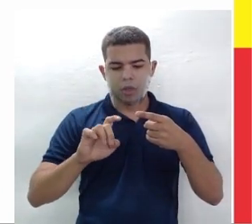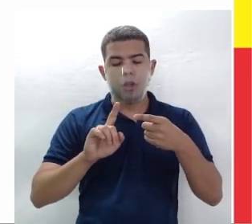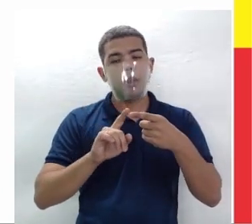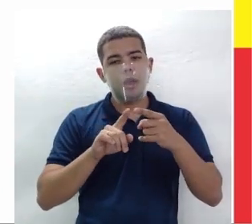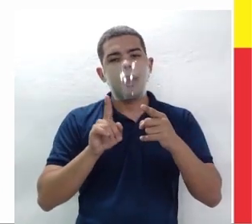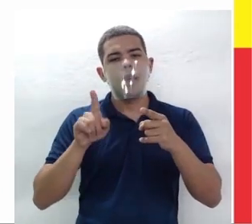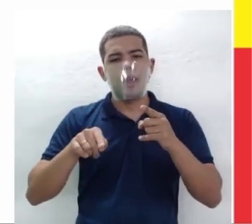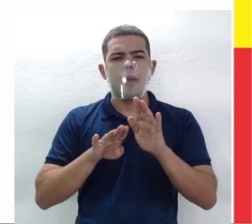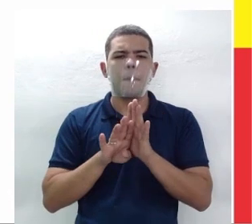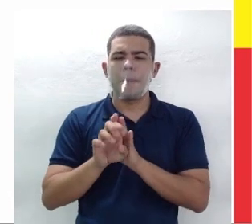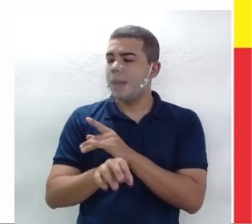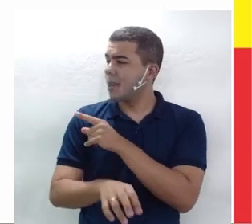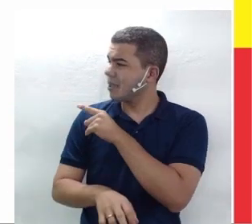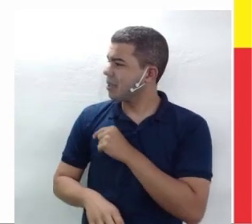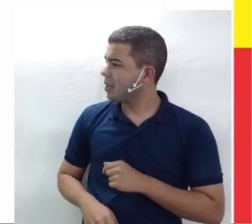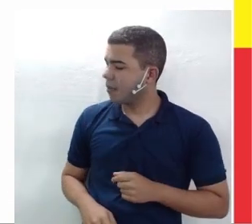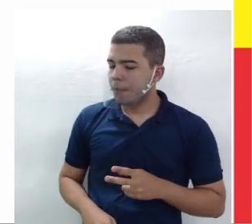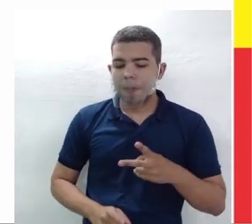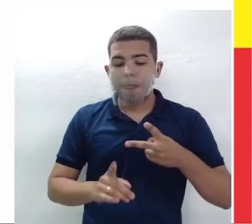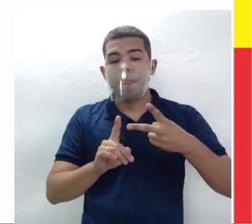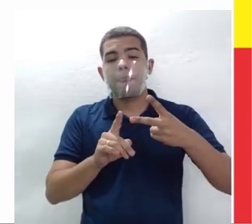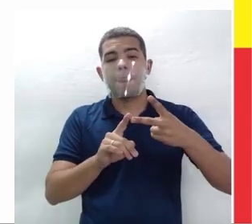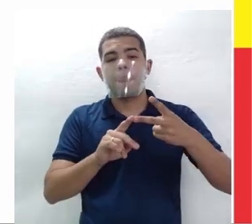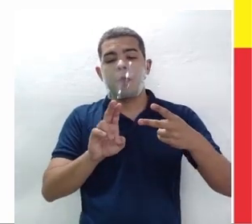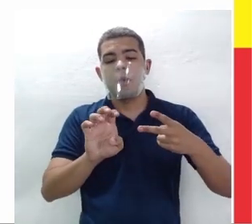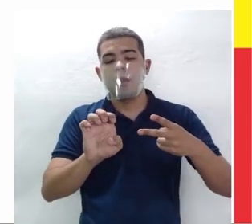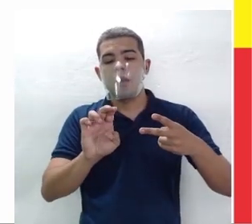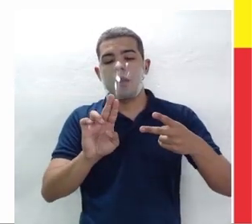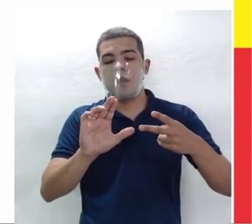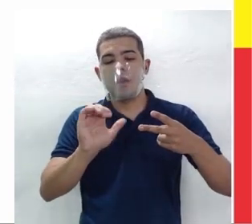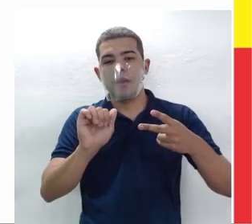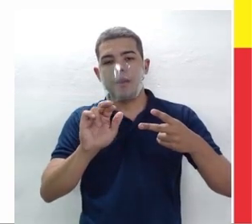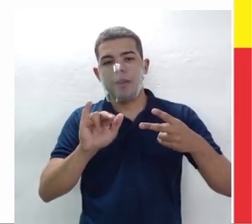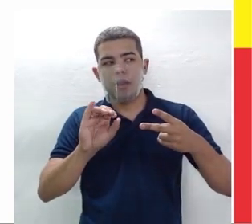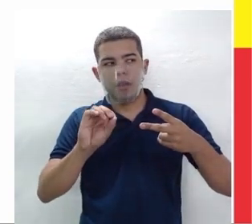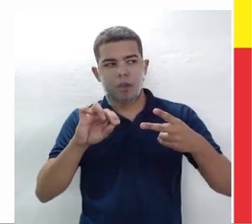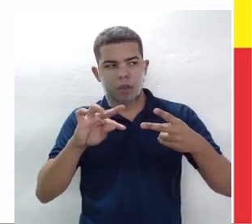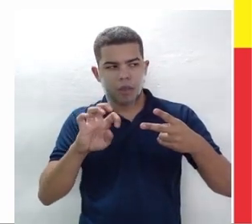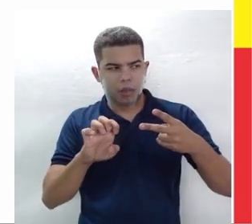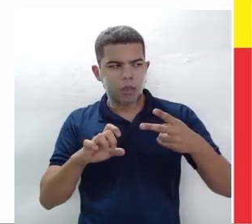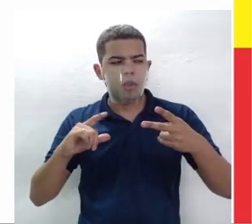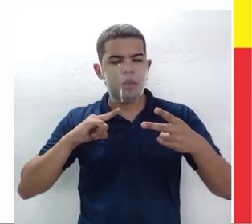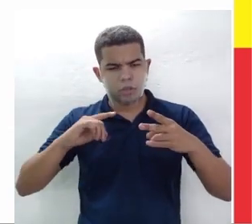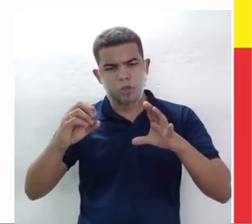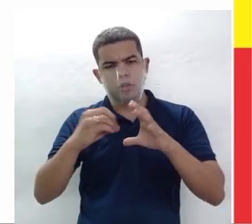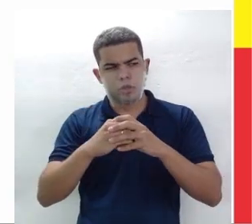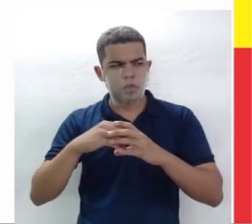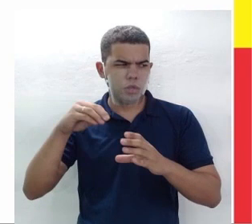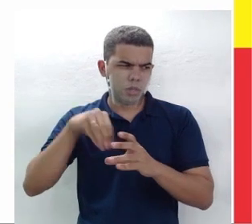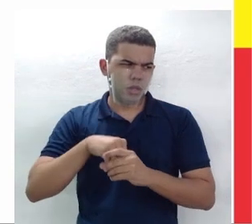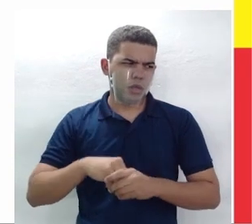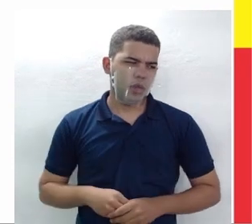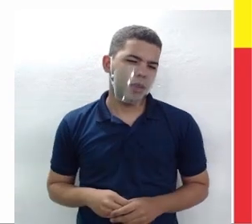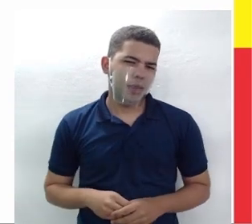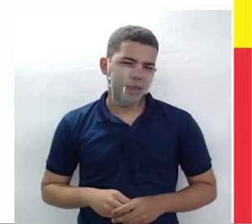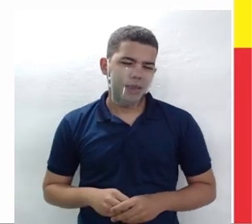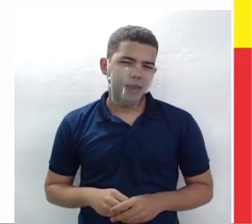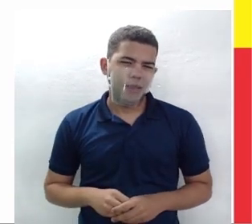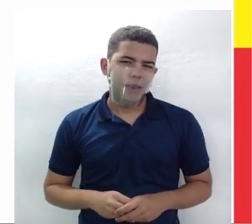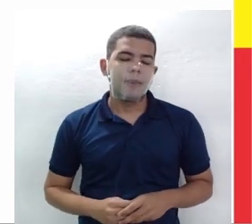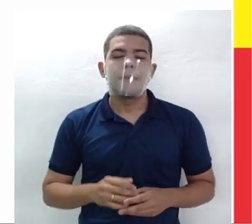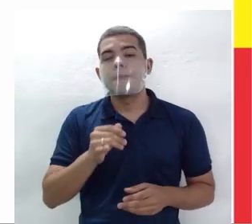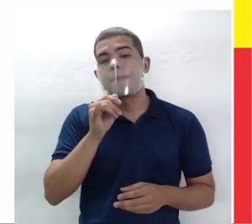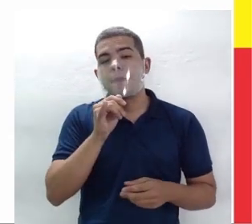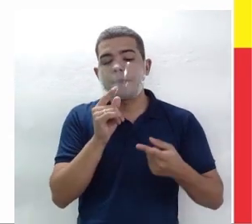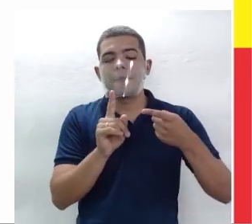E a célula eucarionte, você pode observar que existe um núcleo. Então, veja só a célula procarionte,